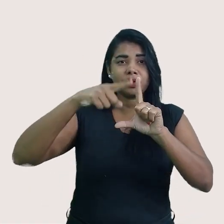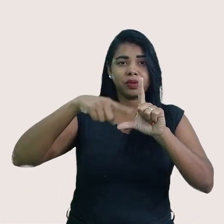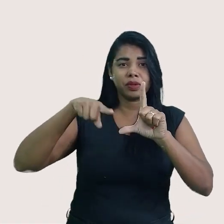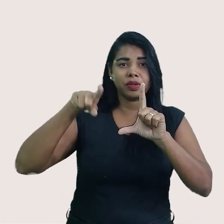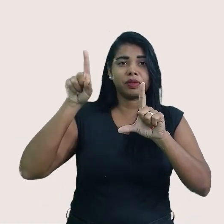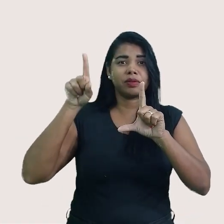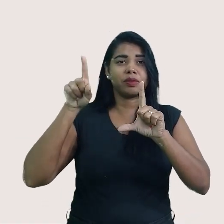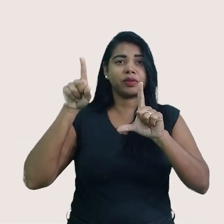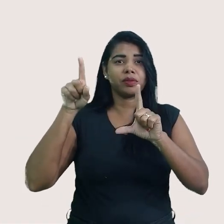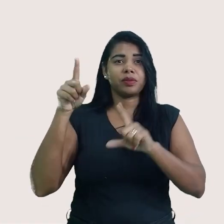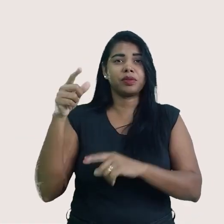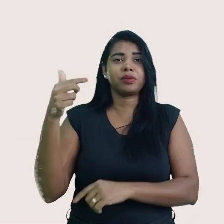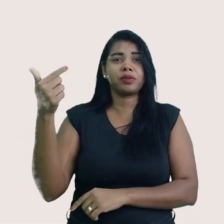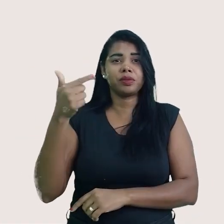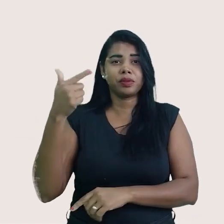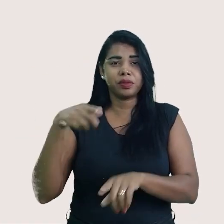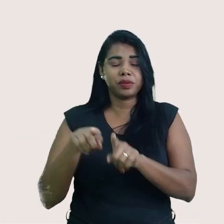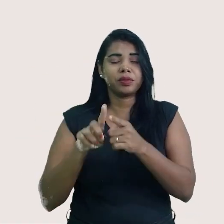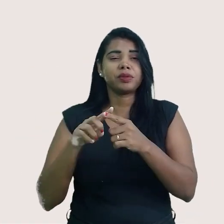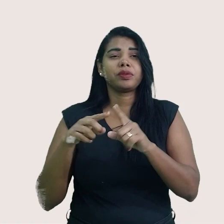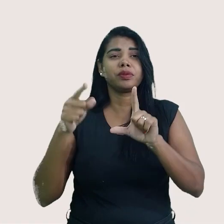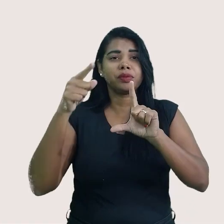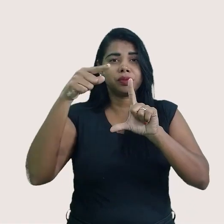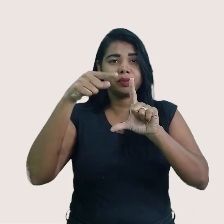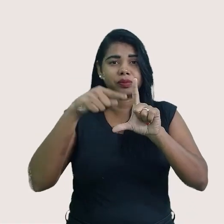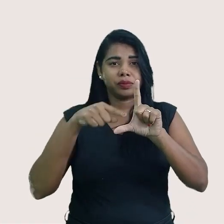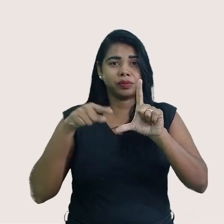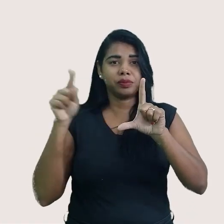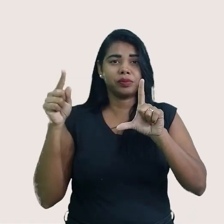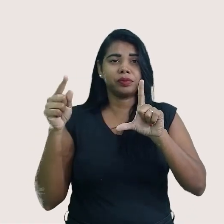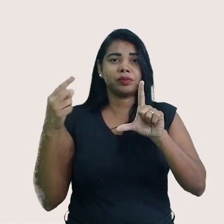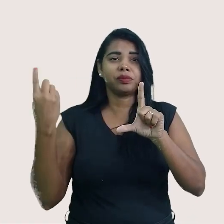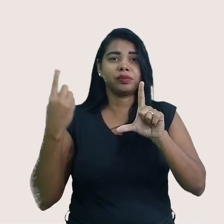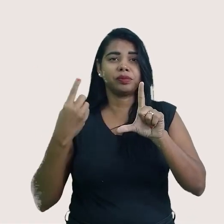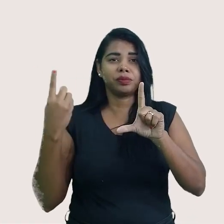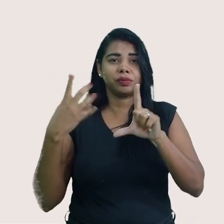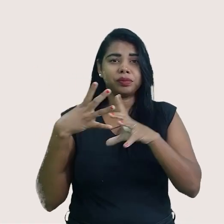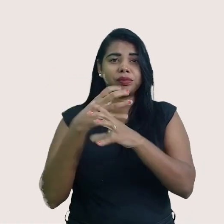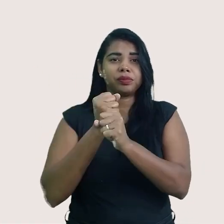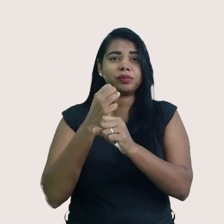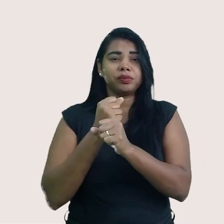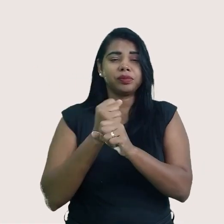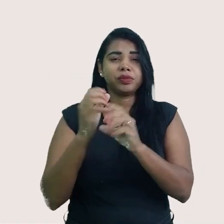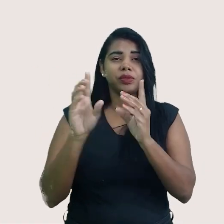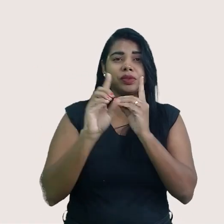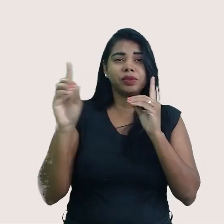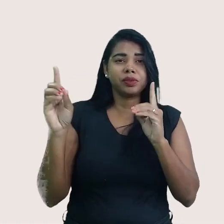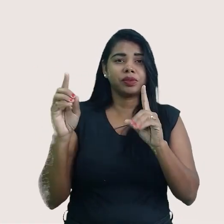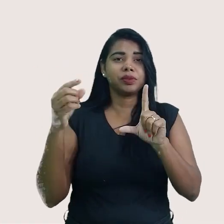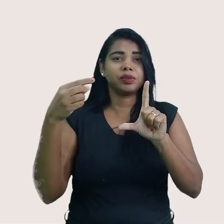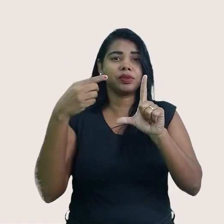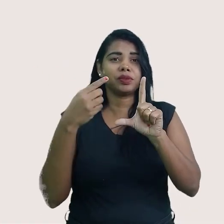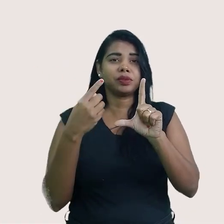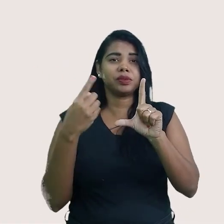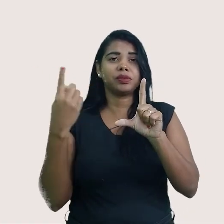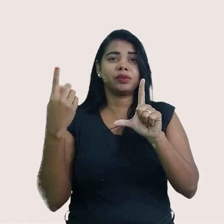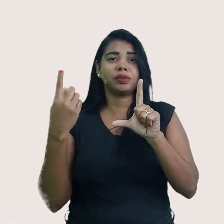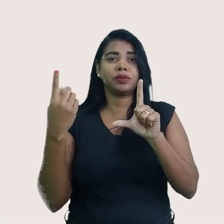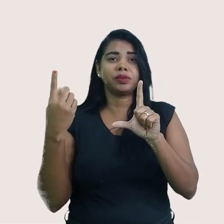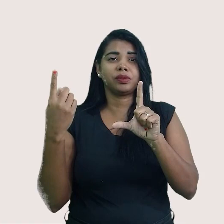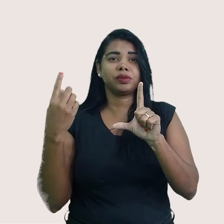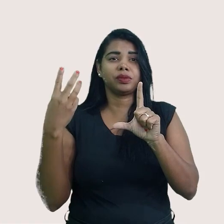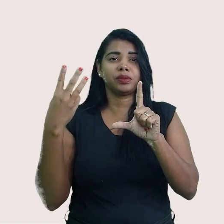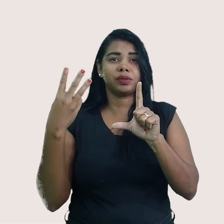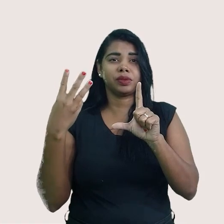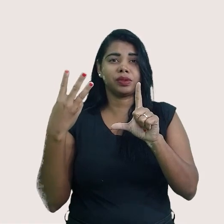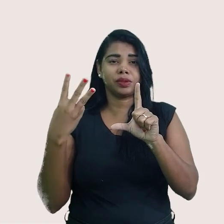caminho 2. Observe que o caminho 1 ele vai ser o somatório dessas pequenas distâncias, D1, D3, D4 e